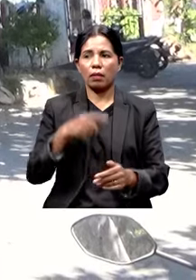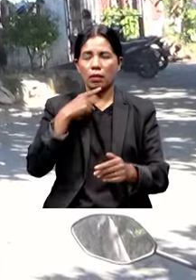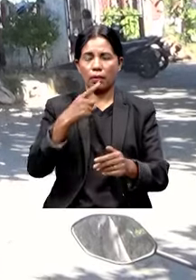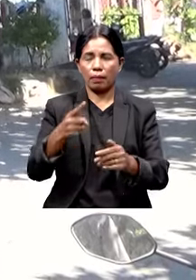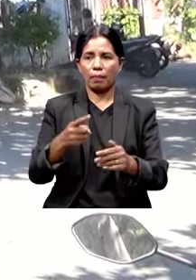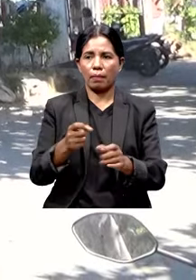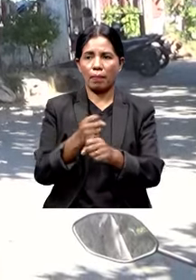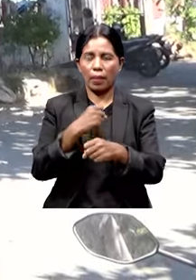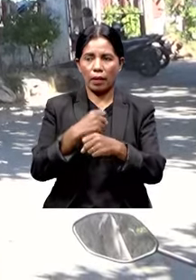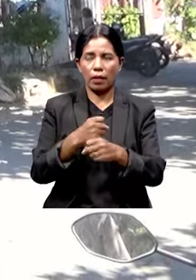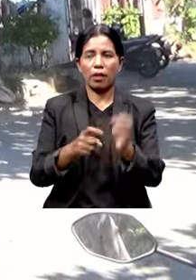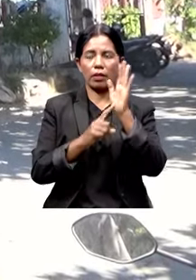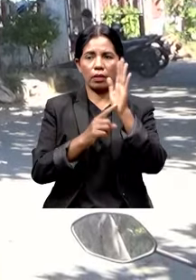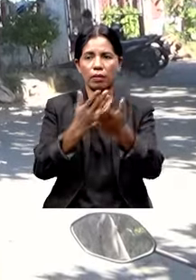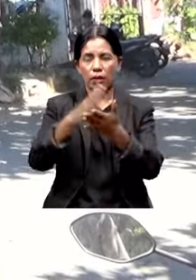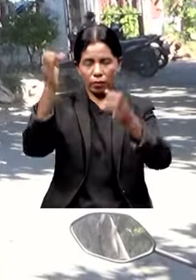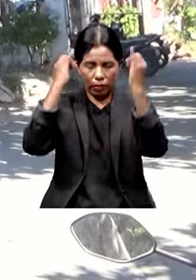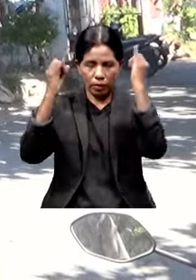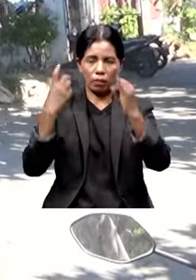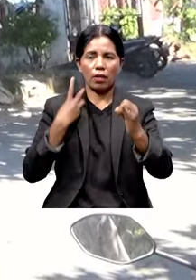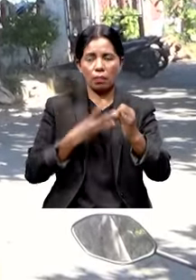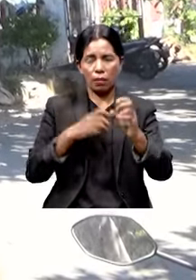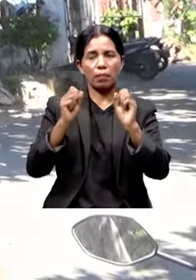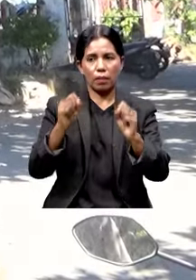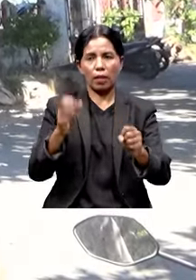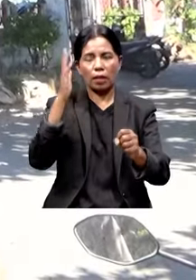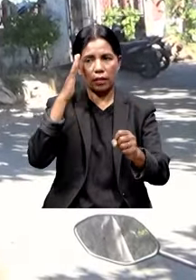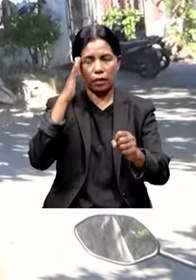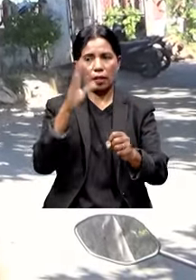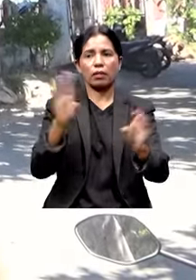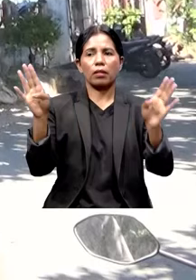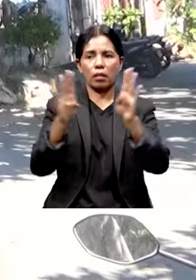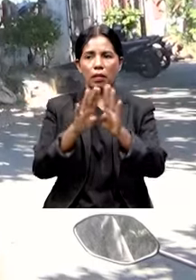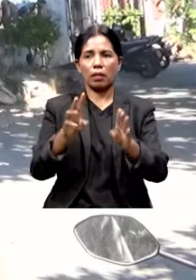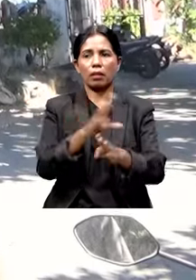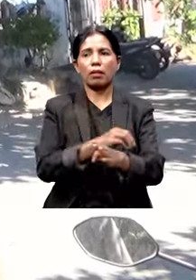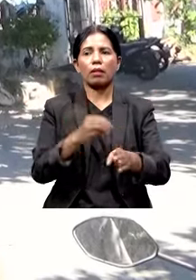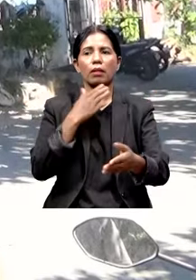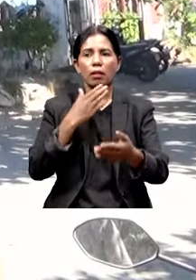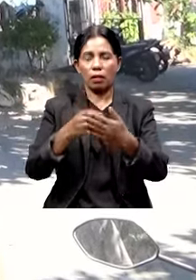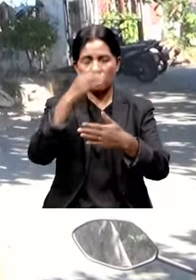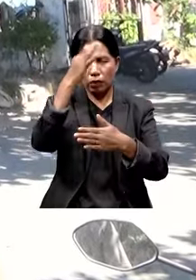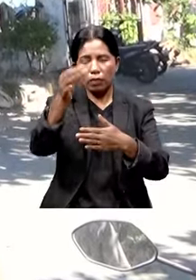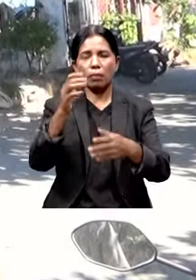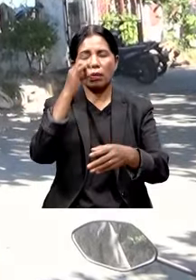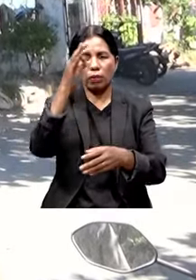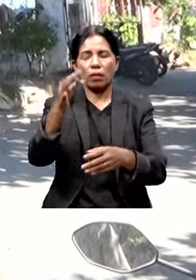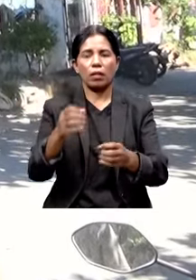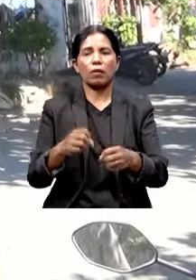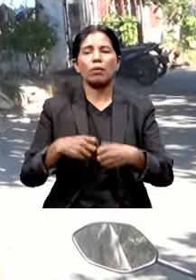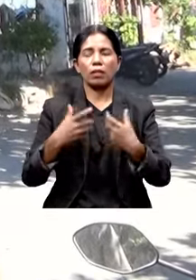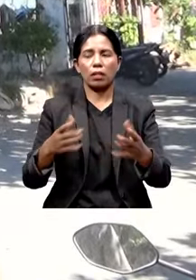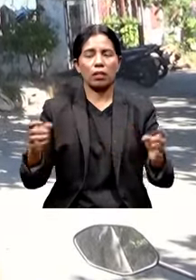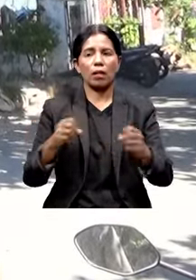socialização depois fatan nos ami komunidade serna para ka mais ou menos a tu tá cabendo nem a solução ba o ano sa mas de repente desse da